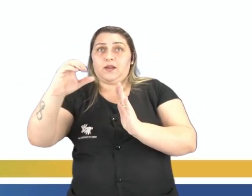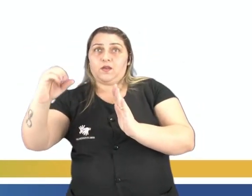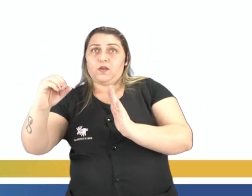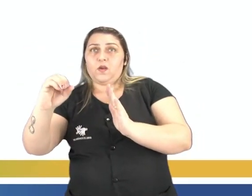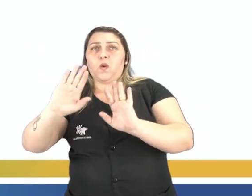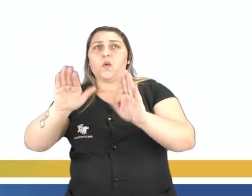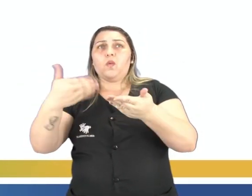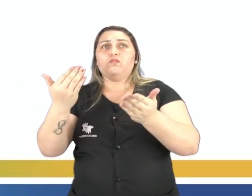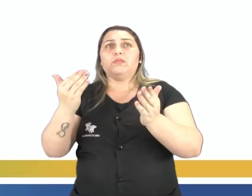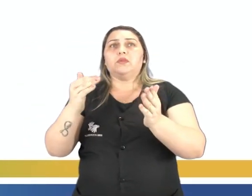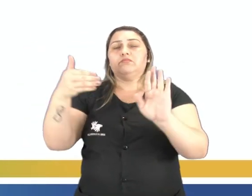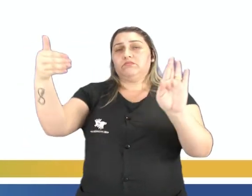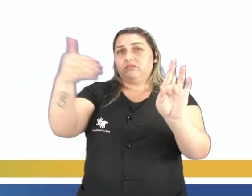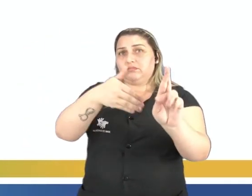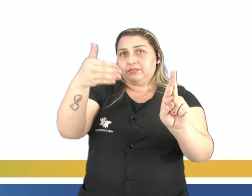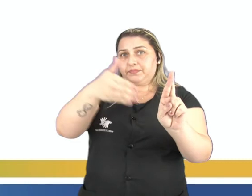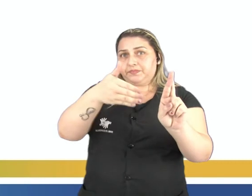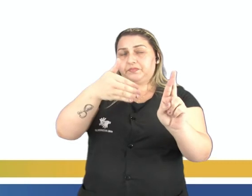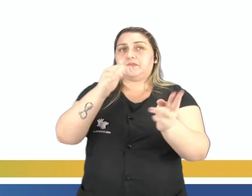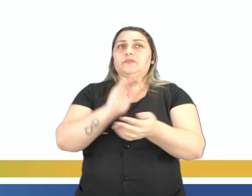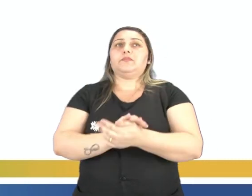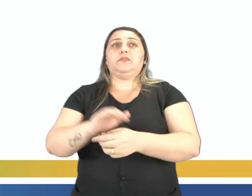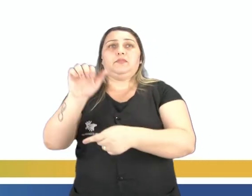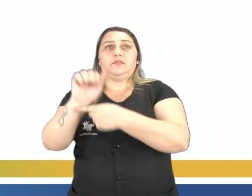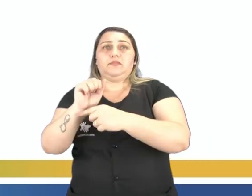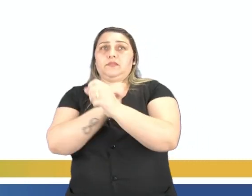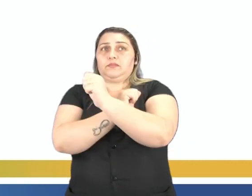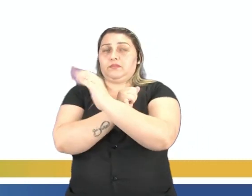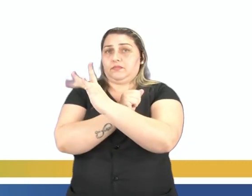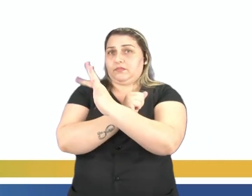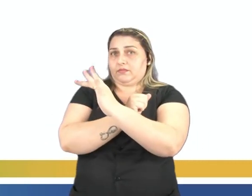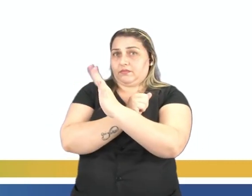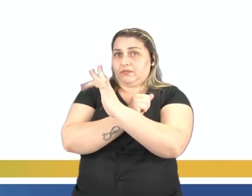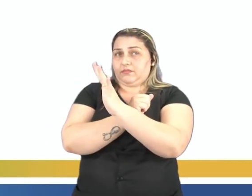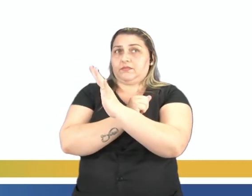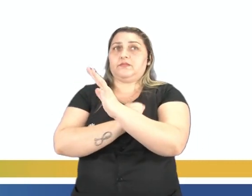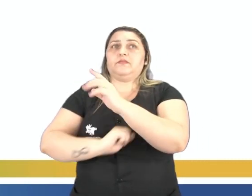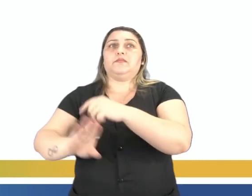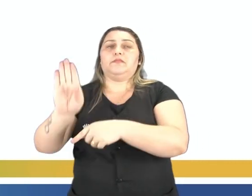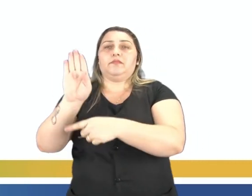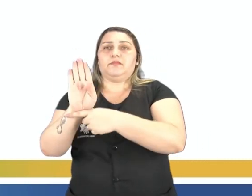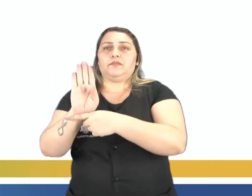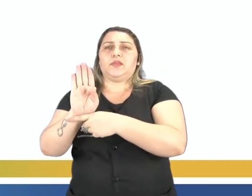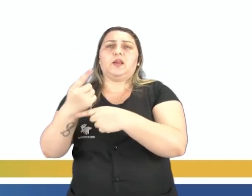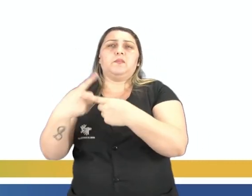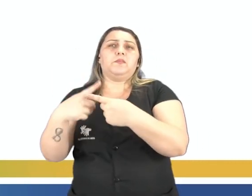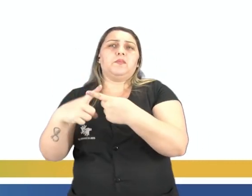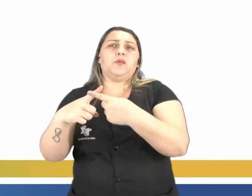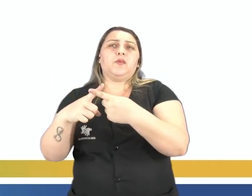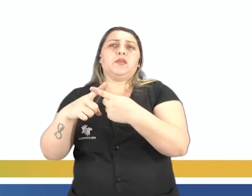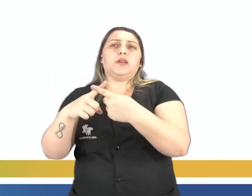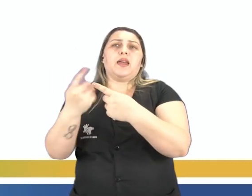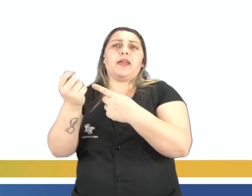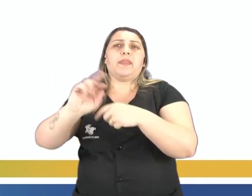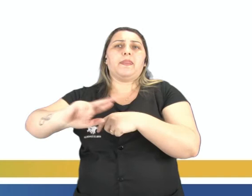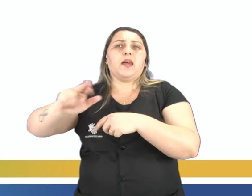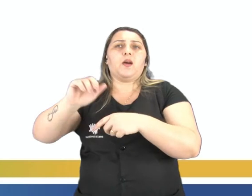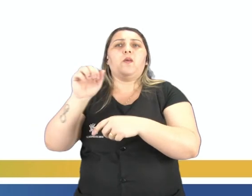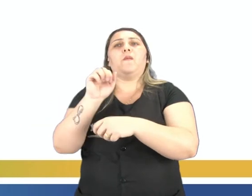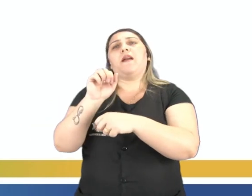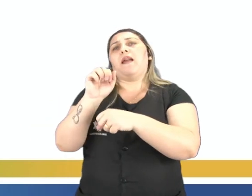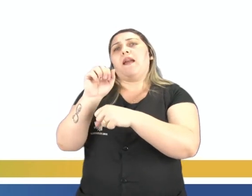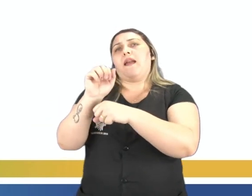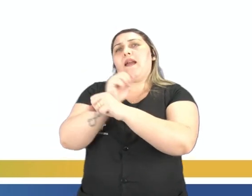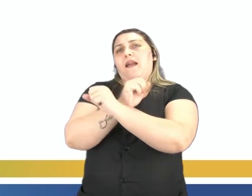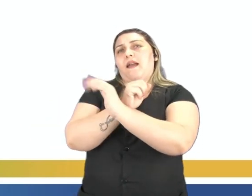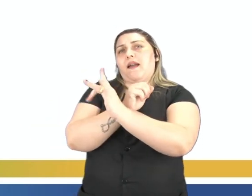que função está representada. Na letra A, está dizendo que é um ácido. Por que nós vamos descartar a letra A?